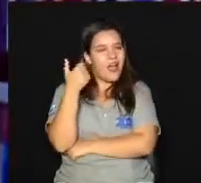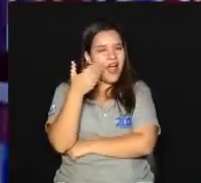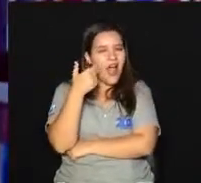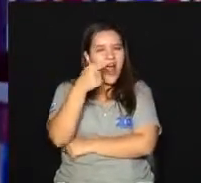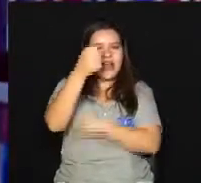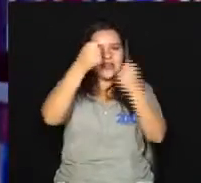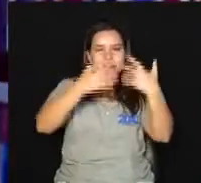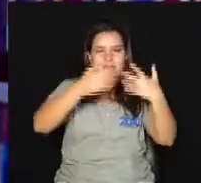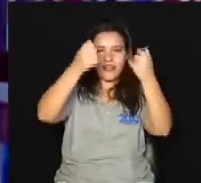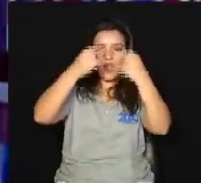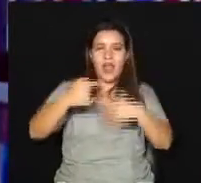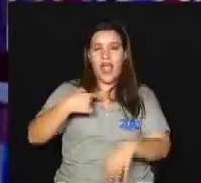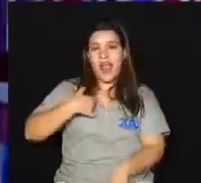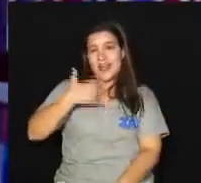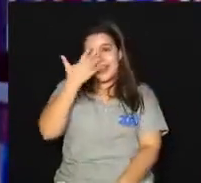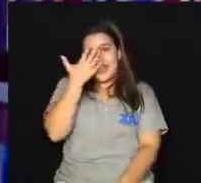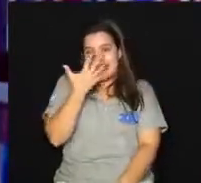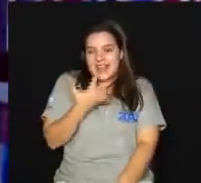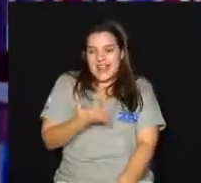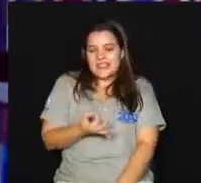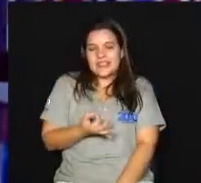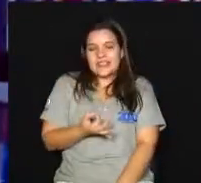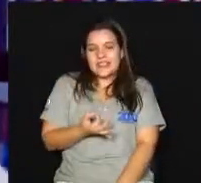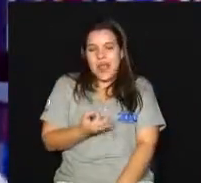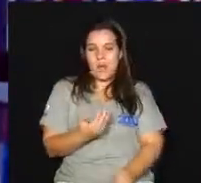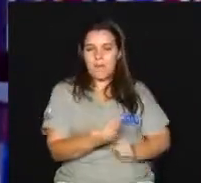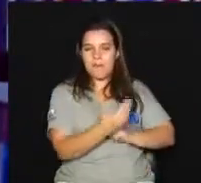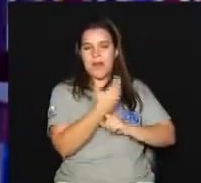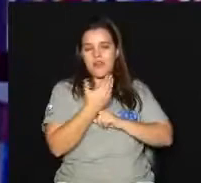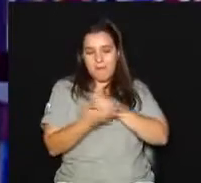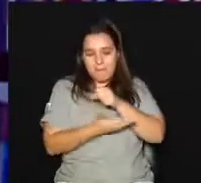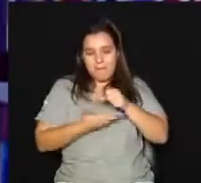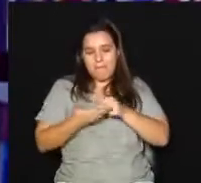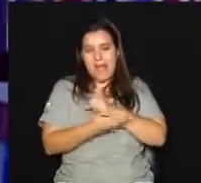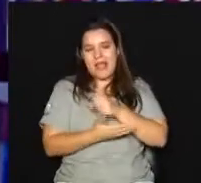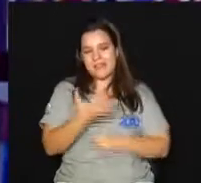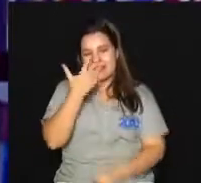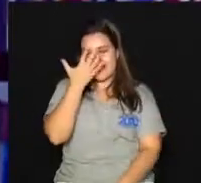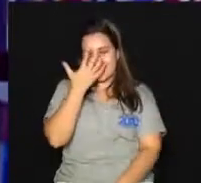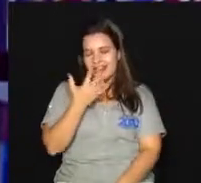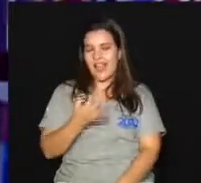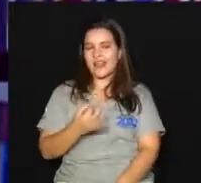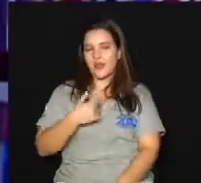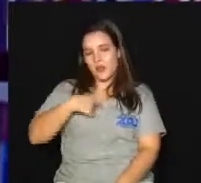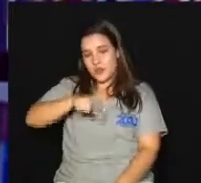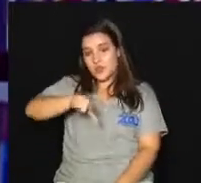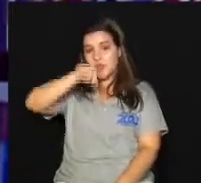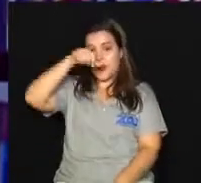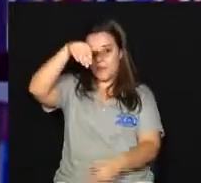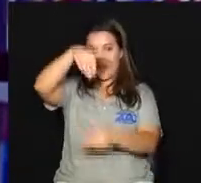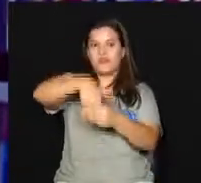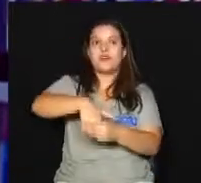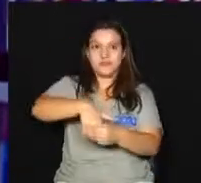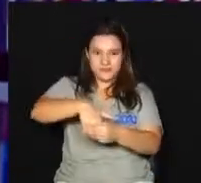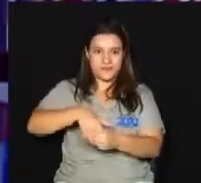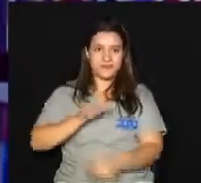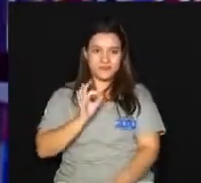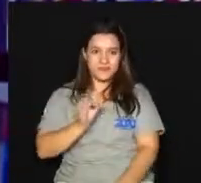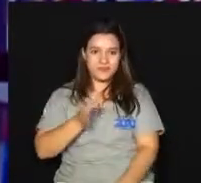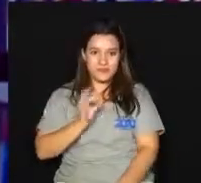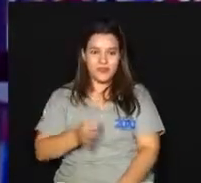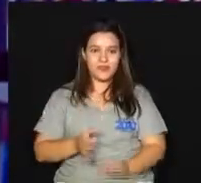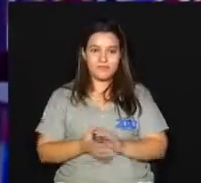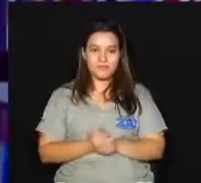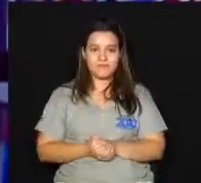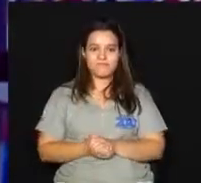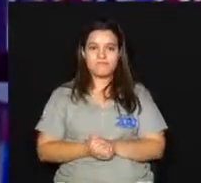argumentos, ele consegue ter mais subsídios, ele consegue ter mais elementos para decidir o seu voto,